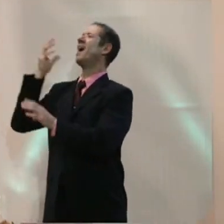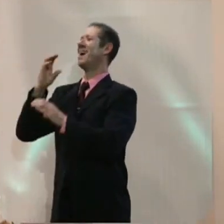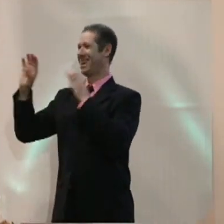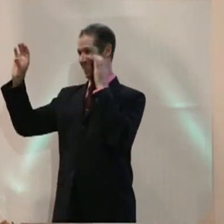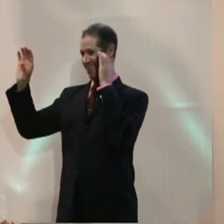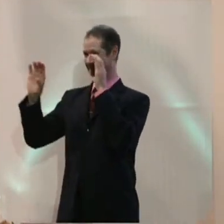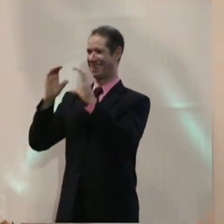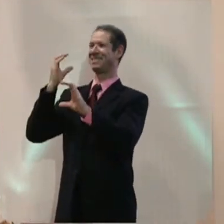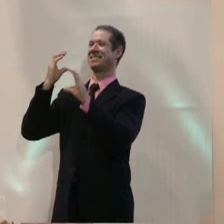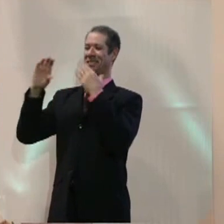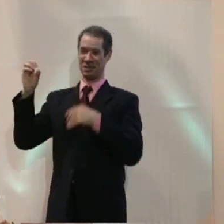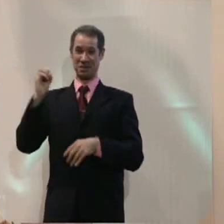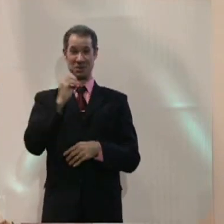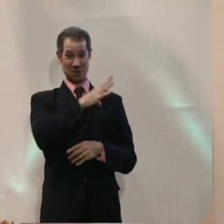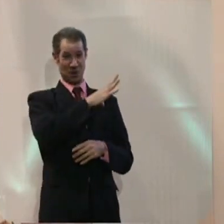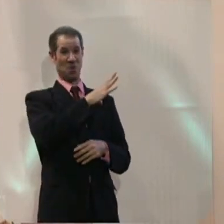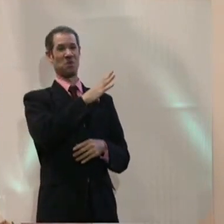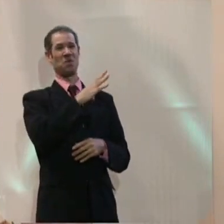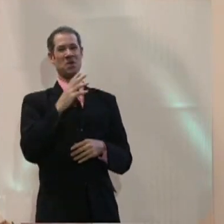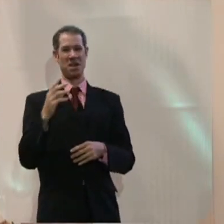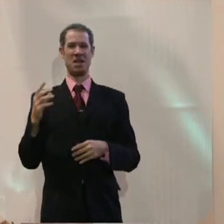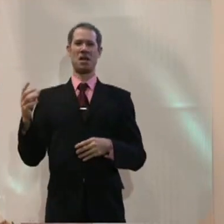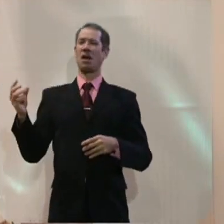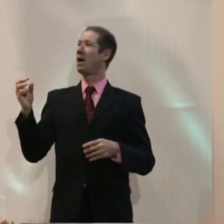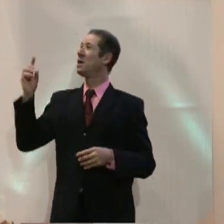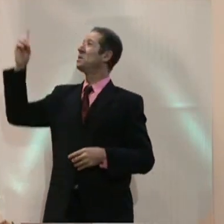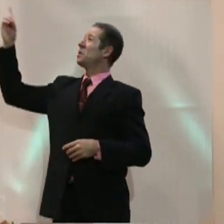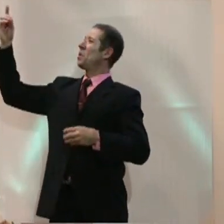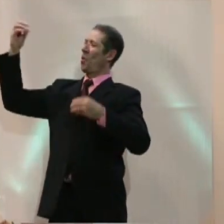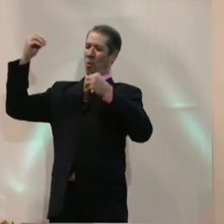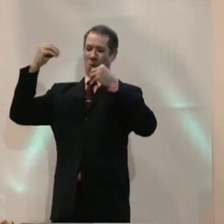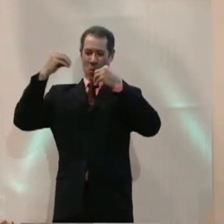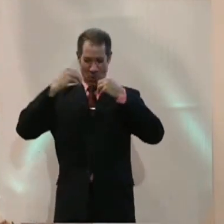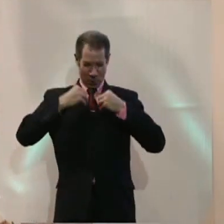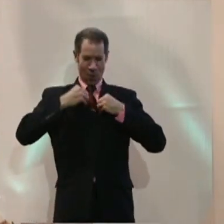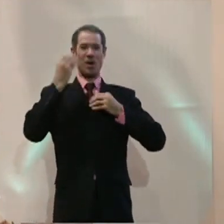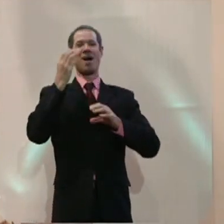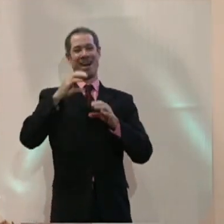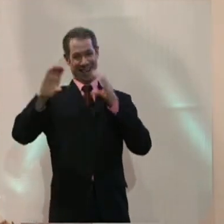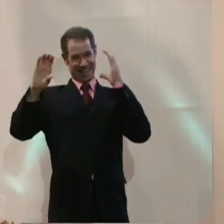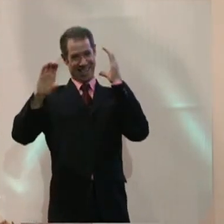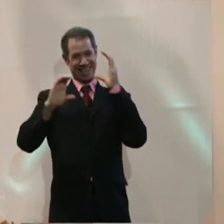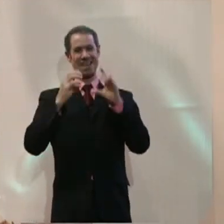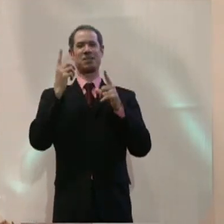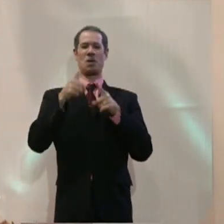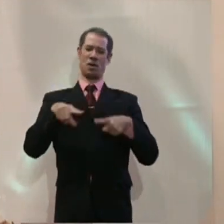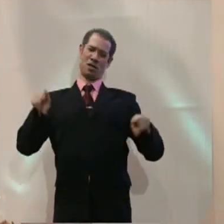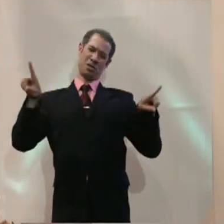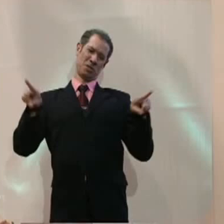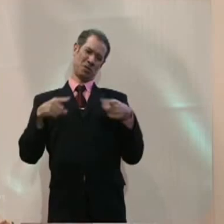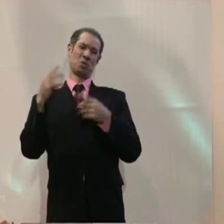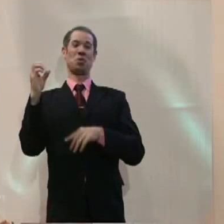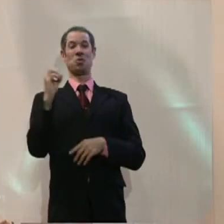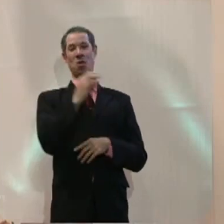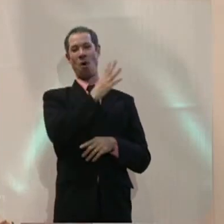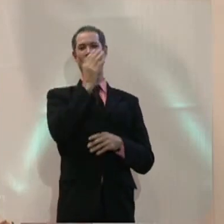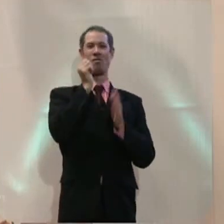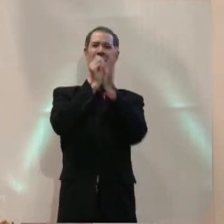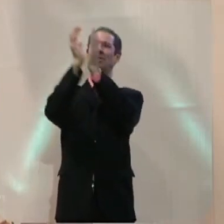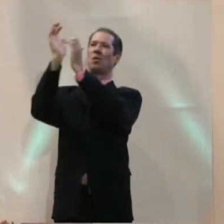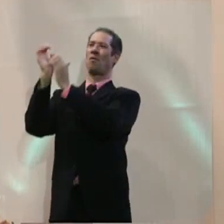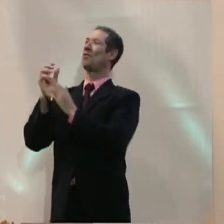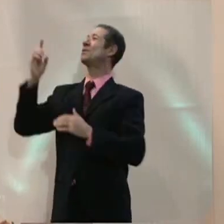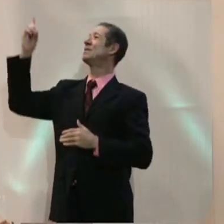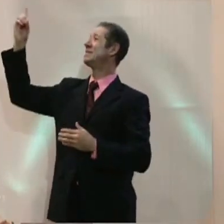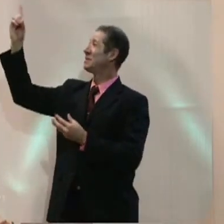Você vai encontrar no Salmo dizendo: coloca em mim um novo cântico, uma nova canção de louvor. Coloca em